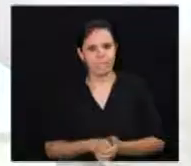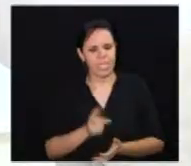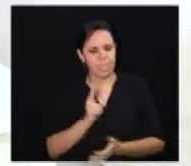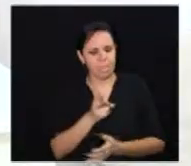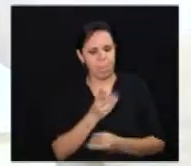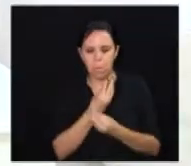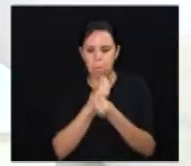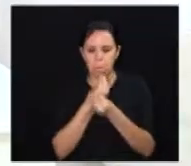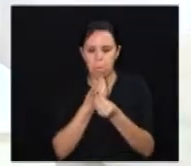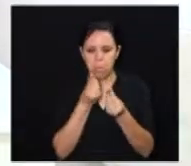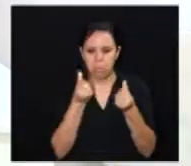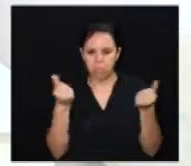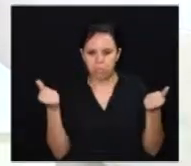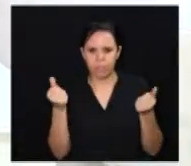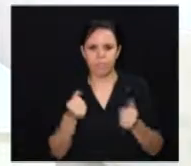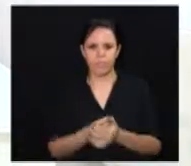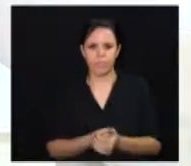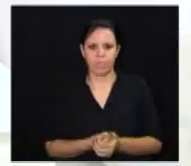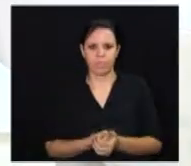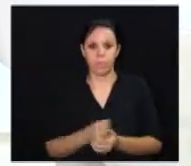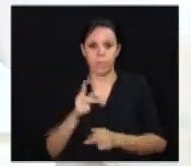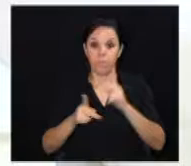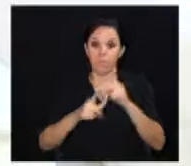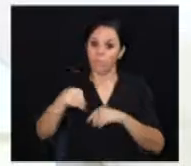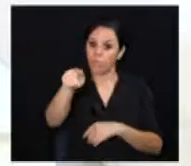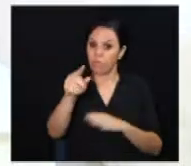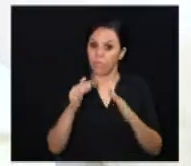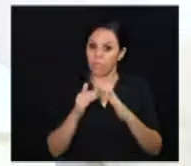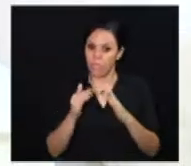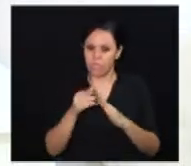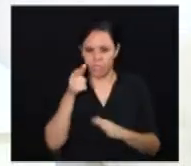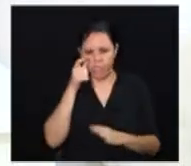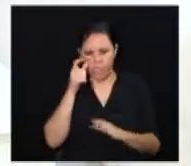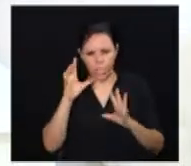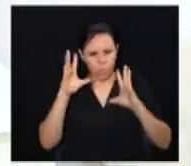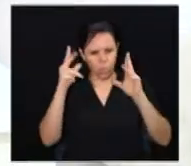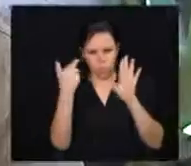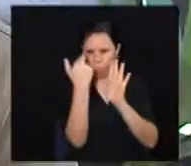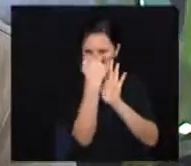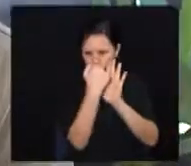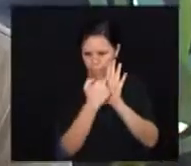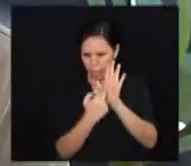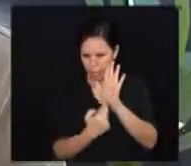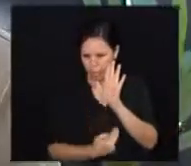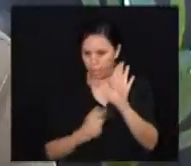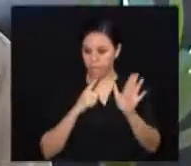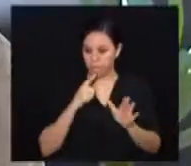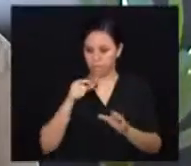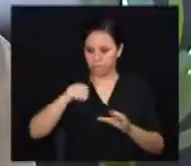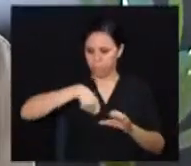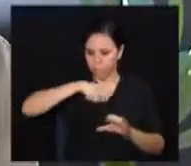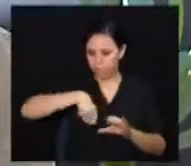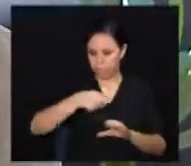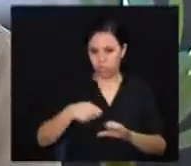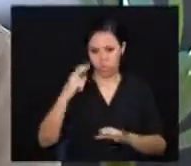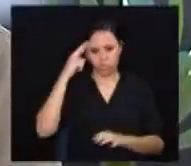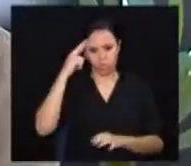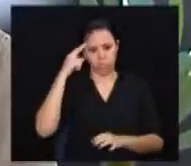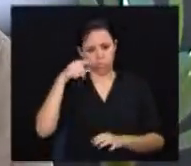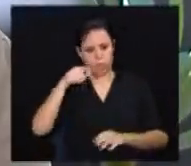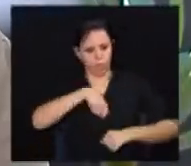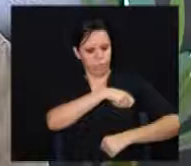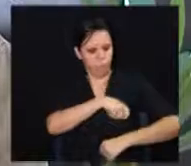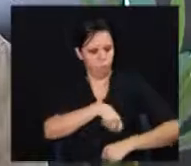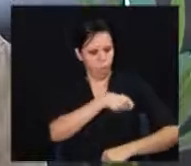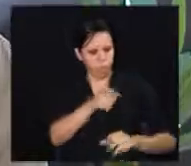boa qualidade. Então né? vamos fazer não o tem seguinte, o pessoal de casa vai ver tudo que vai na nossa receita e olha só, o chefe garantiu que a nossa receita